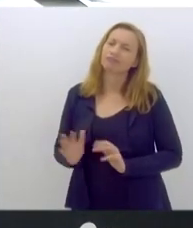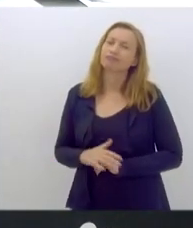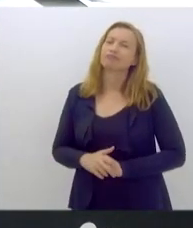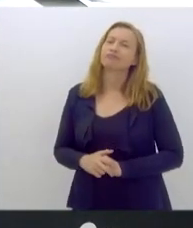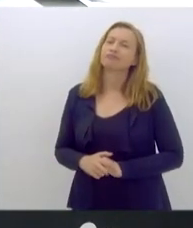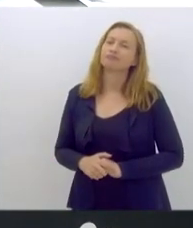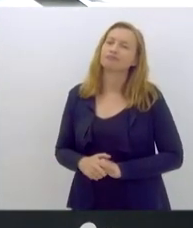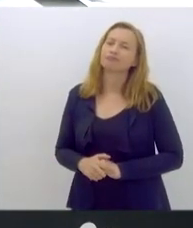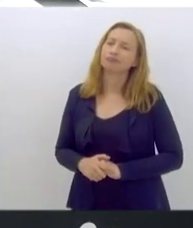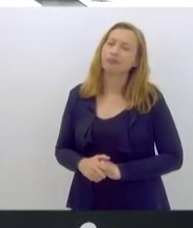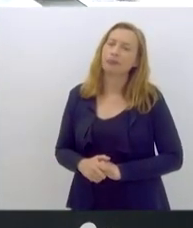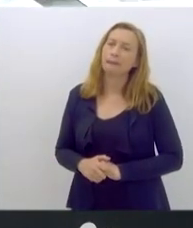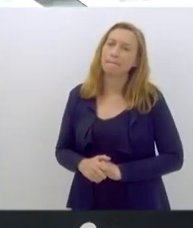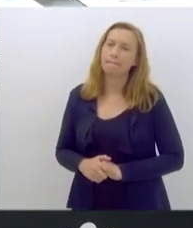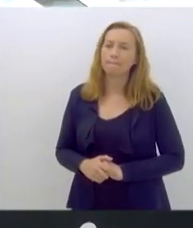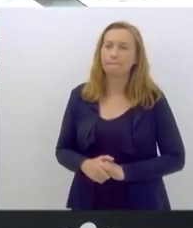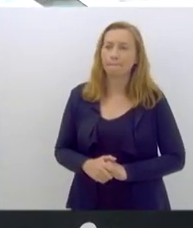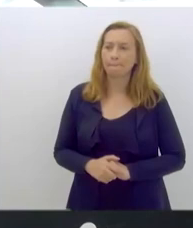e